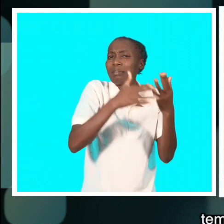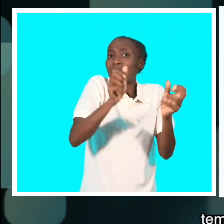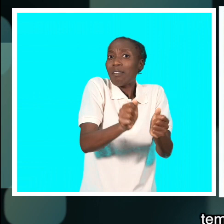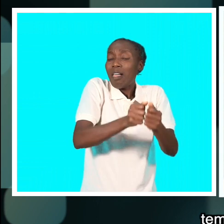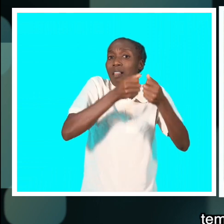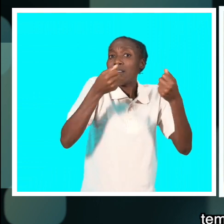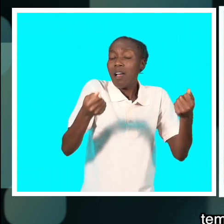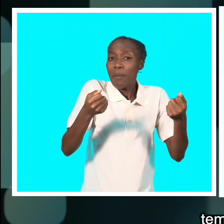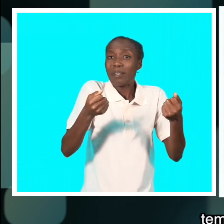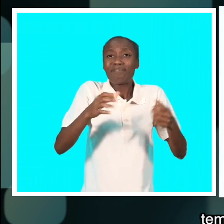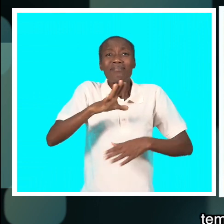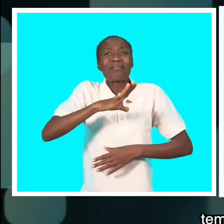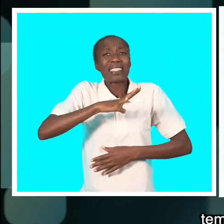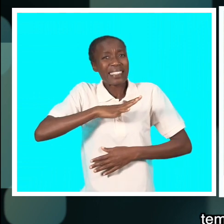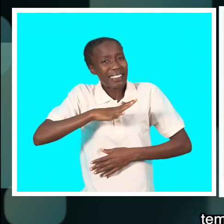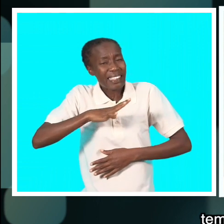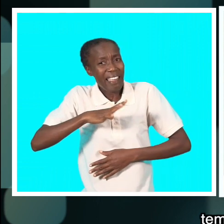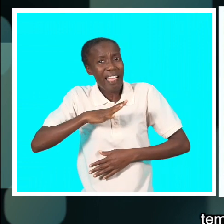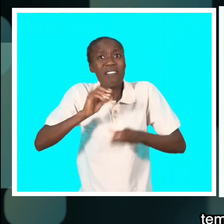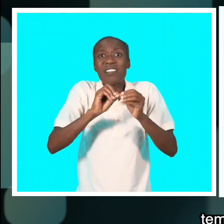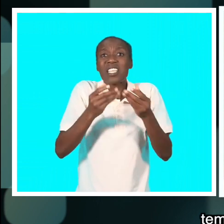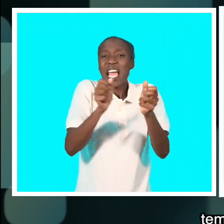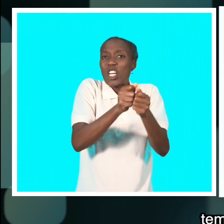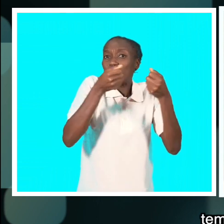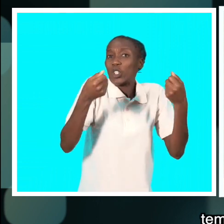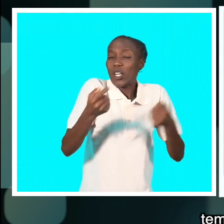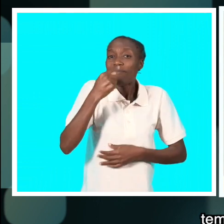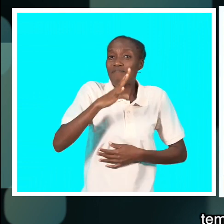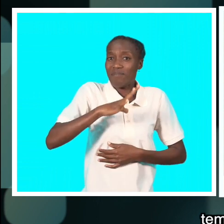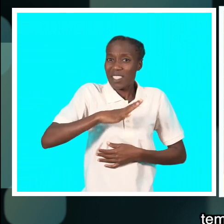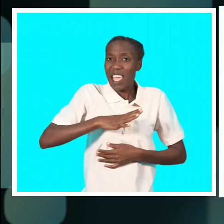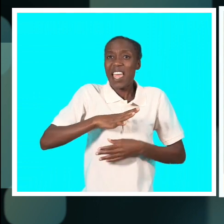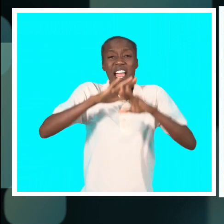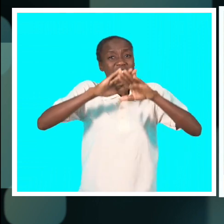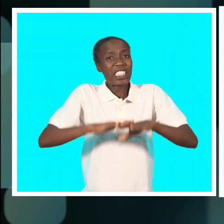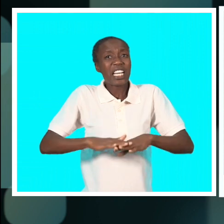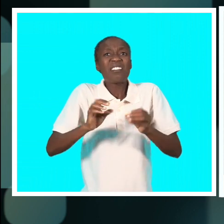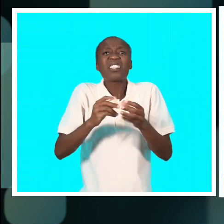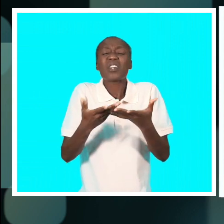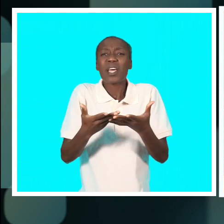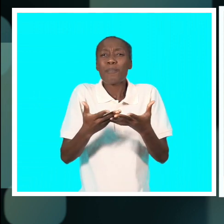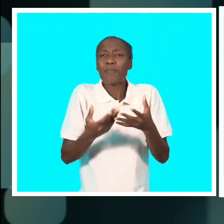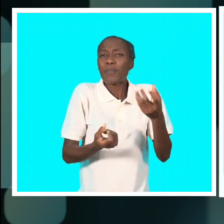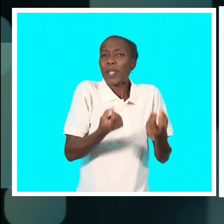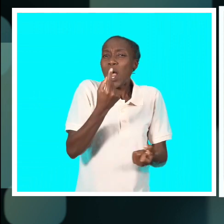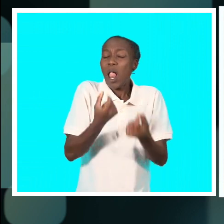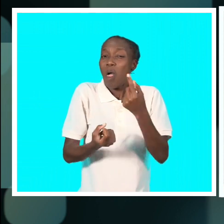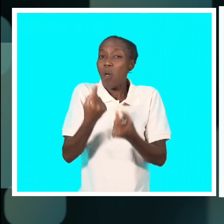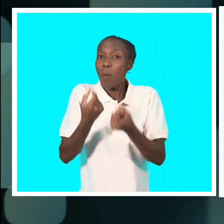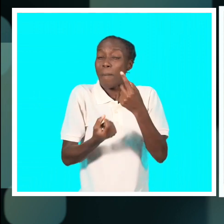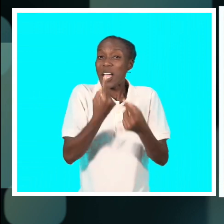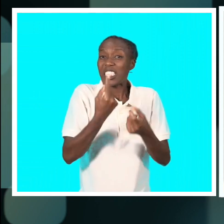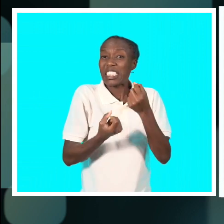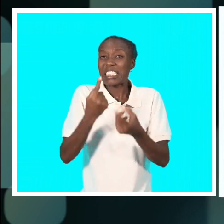capas de jornais, portanto, falo de jornais impressos, neste caso, que têm estado, em algum momento,